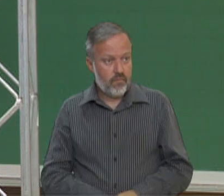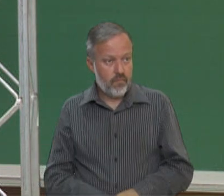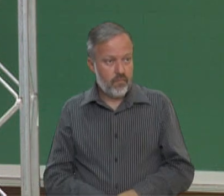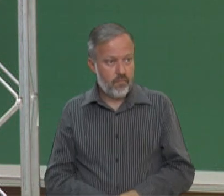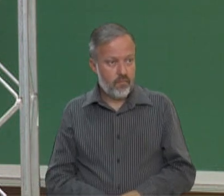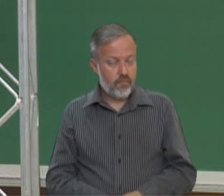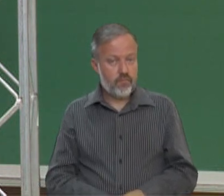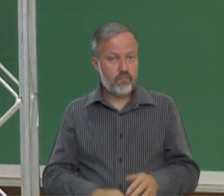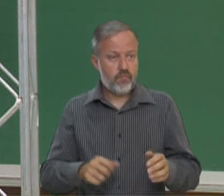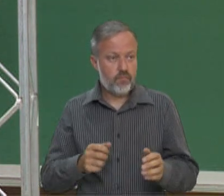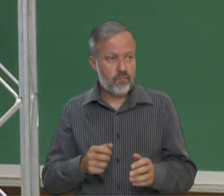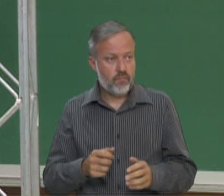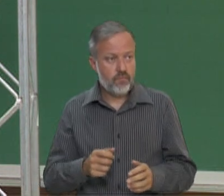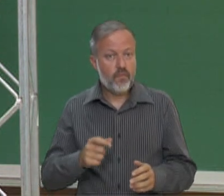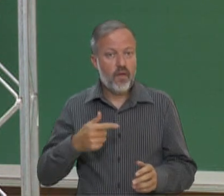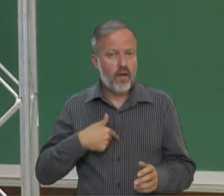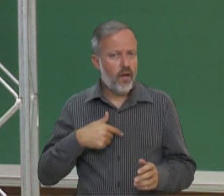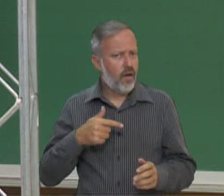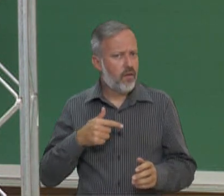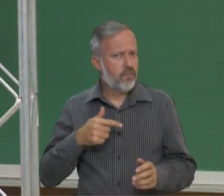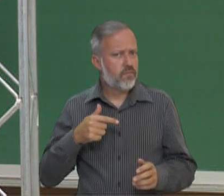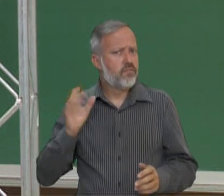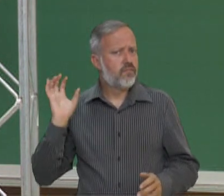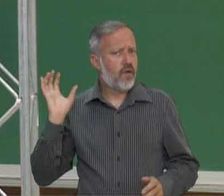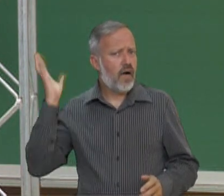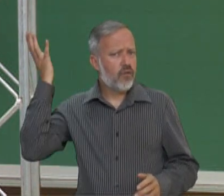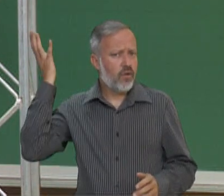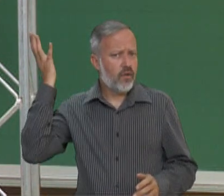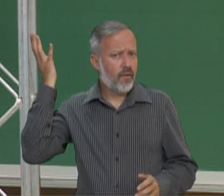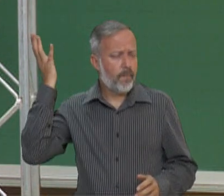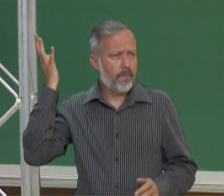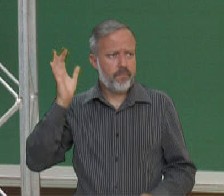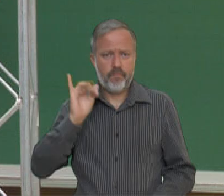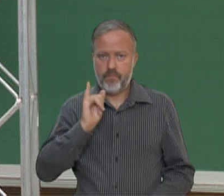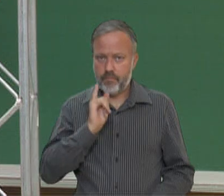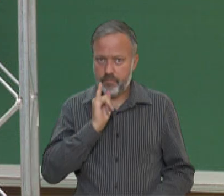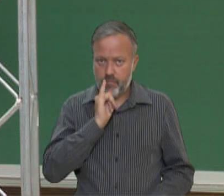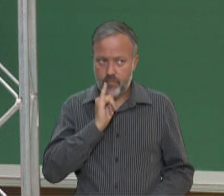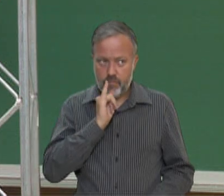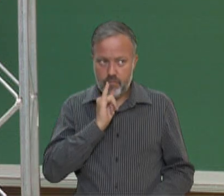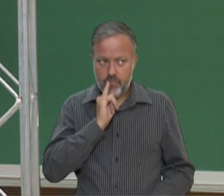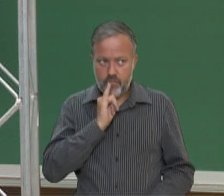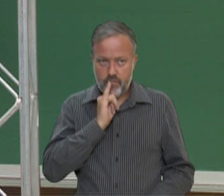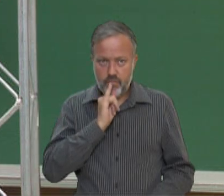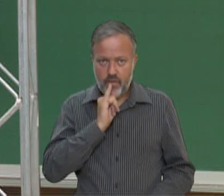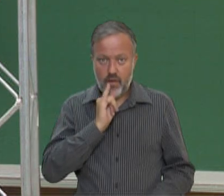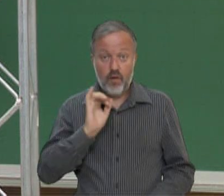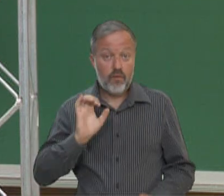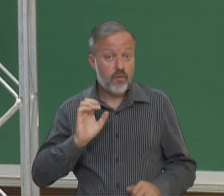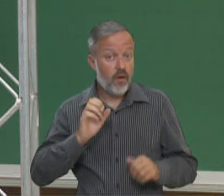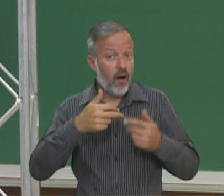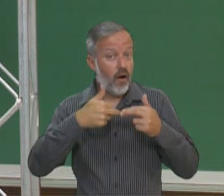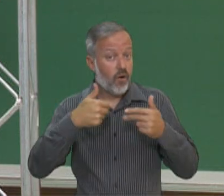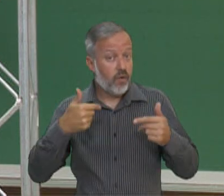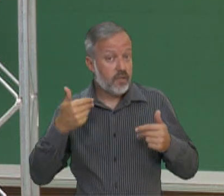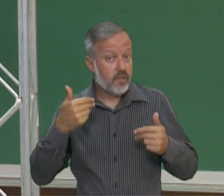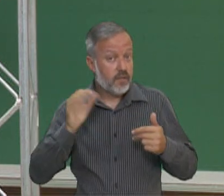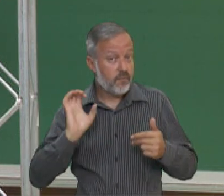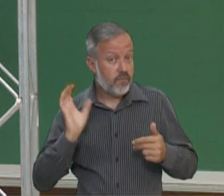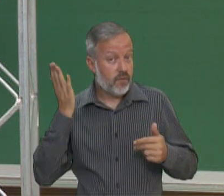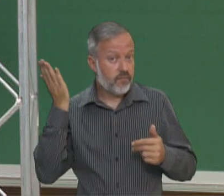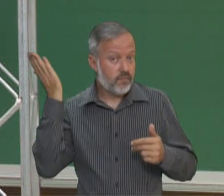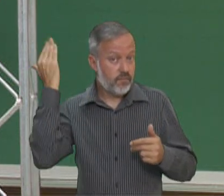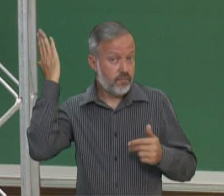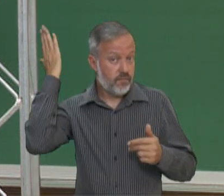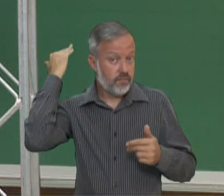suele ser actual, costuma ser atual. Ainda que fale sobre fatos passados, a